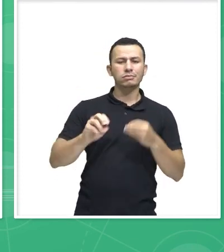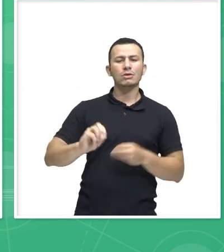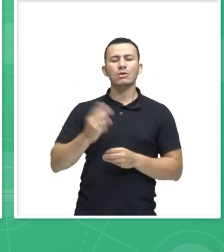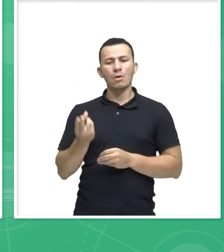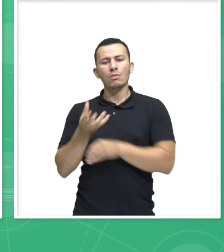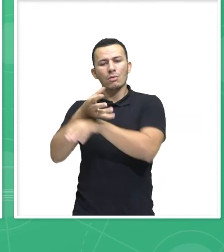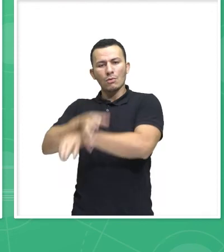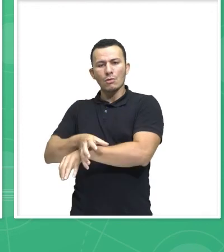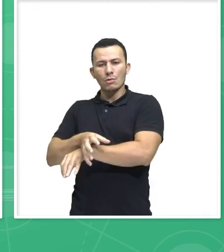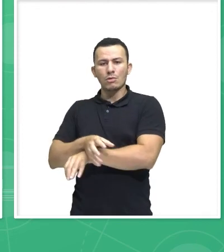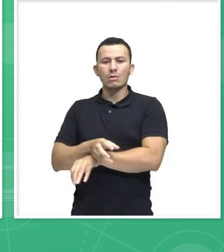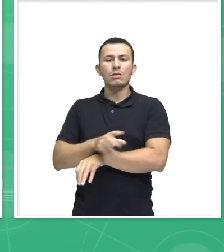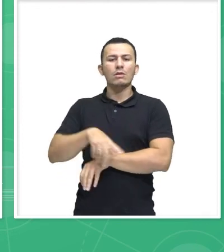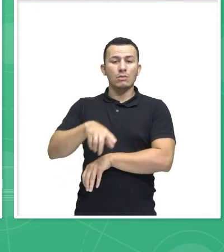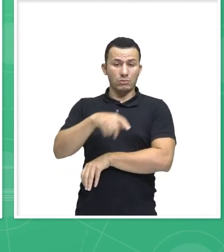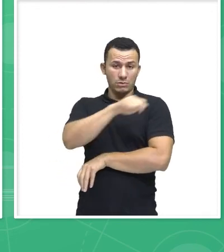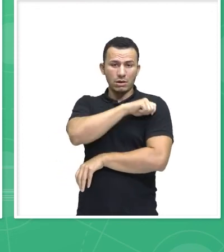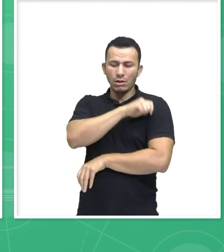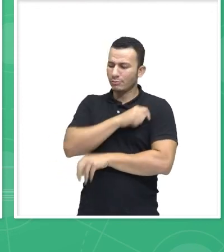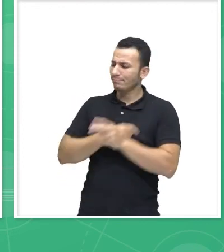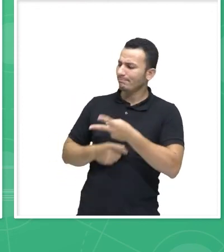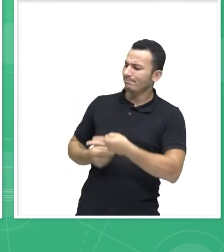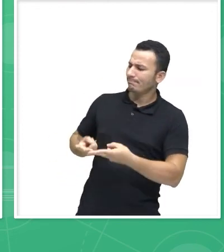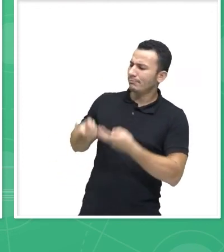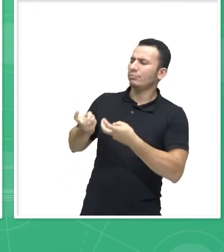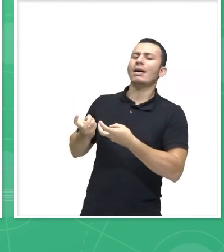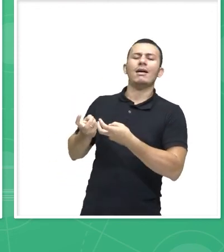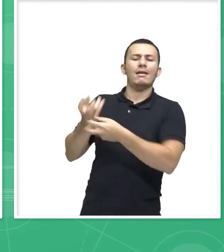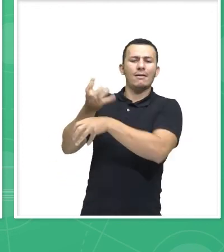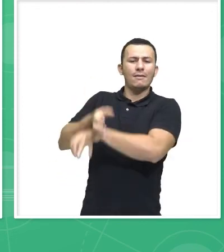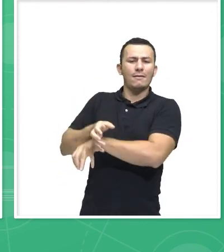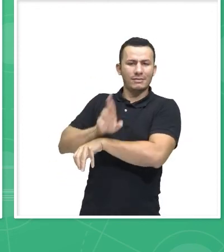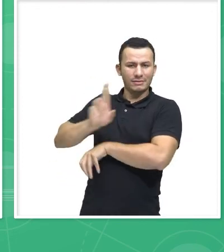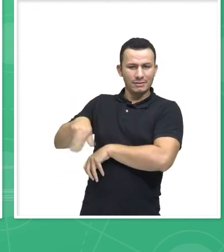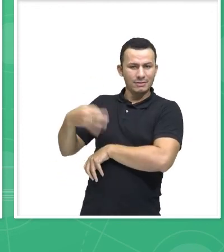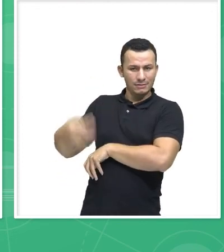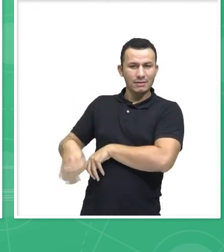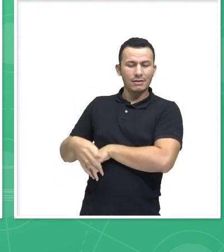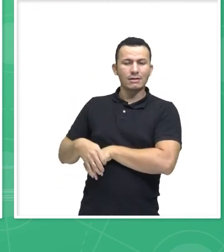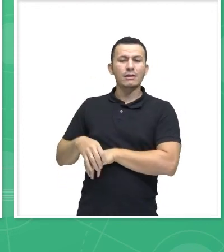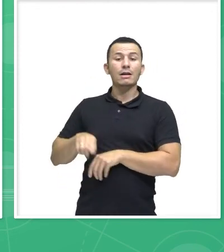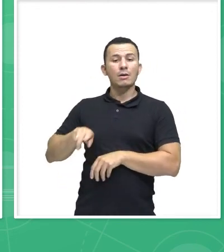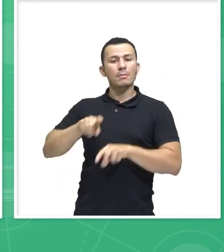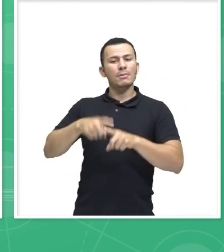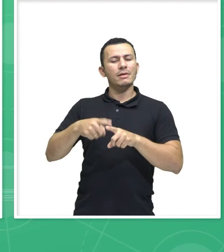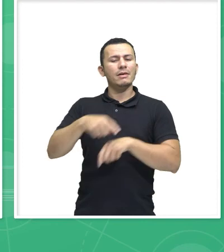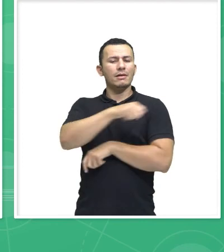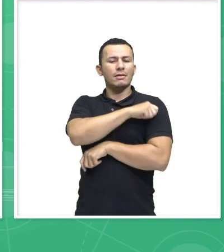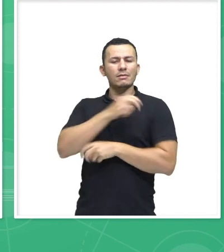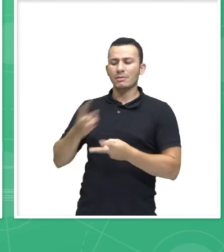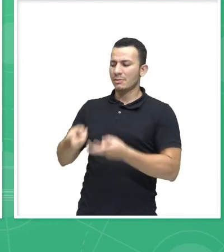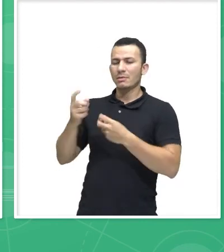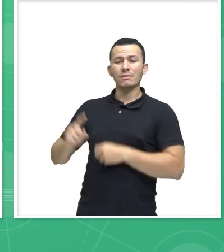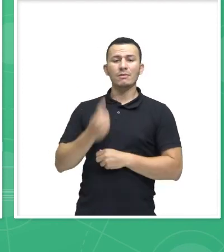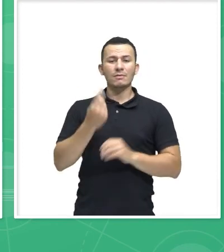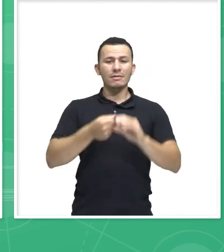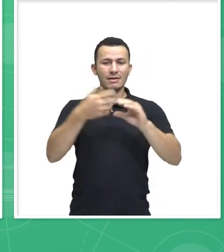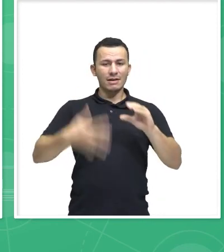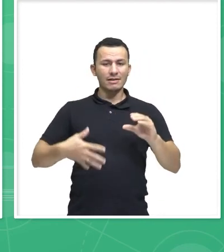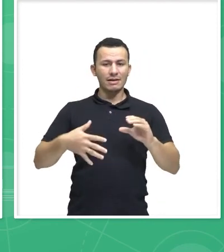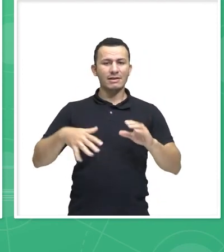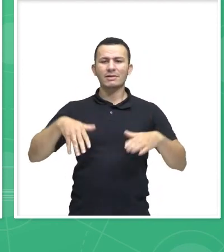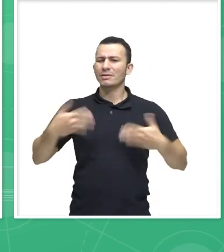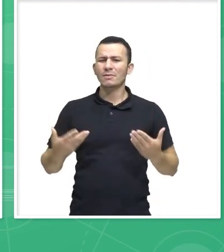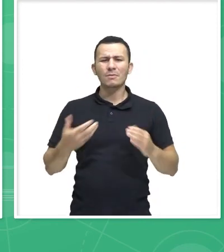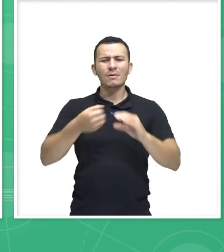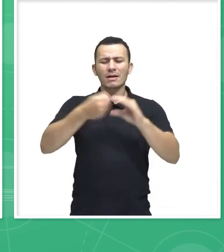tratava de um peixe ósseo após observarem tal característica Qual foi a característica que eles observaram aí está Então a